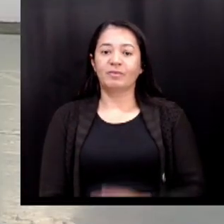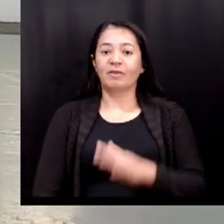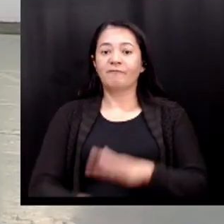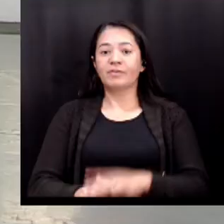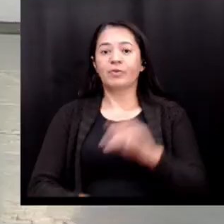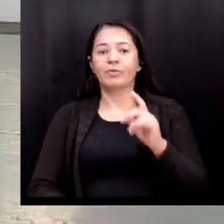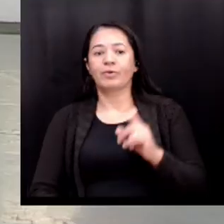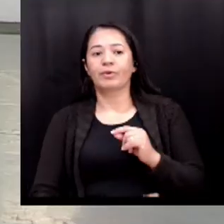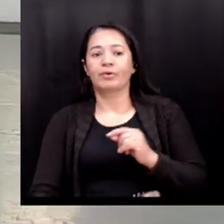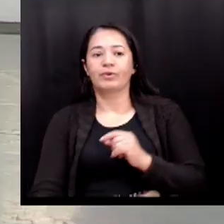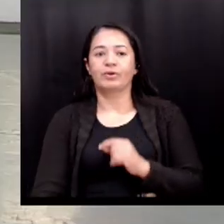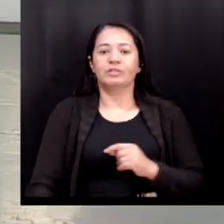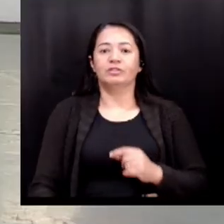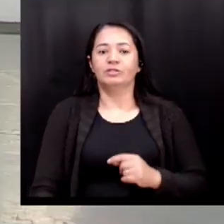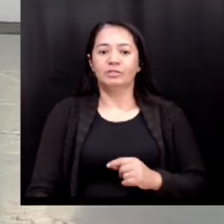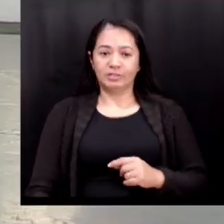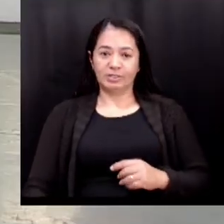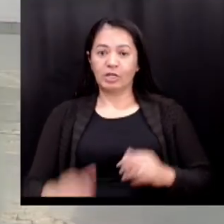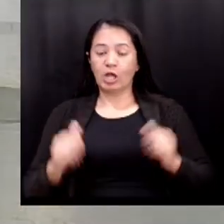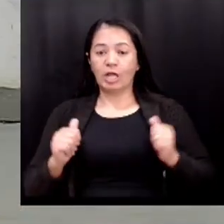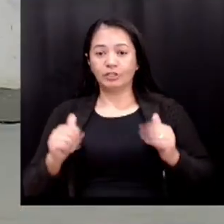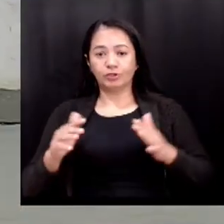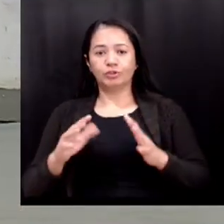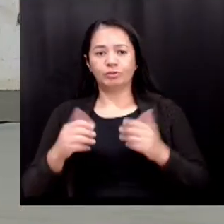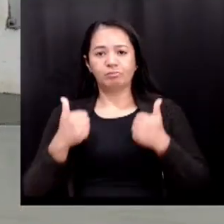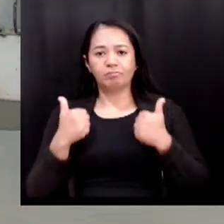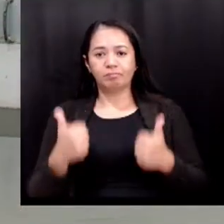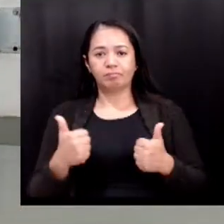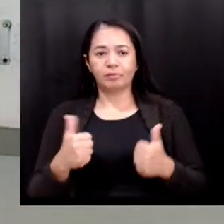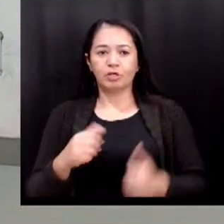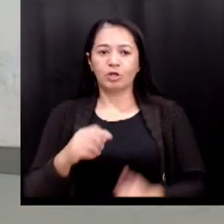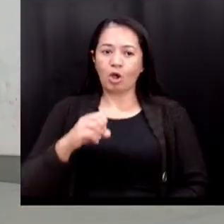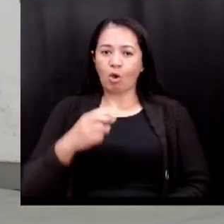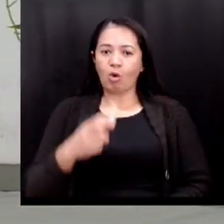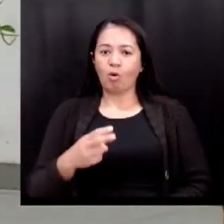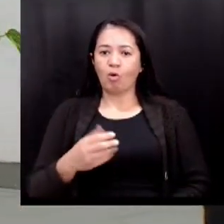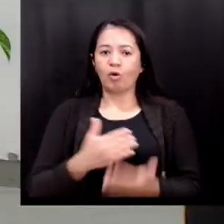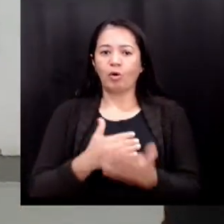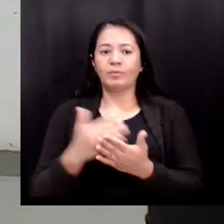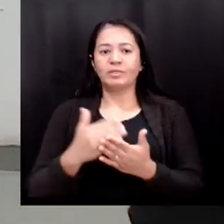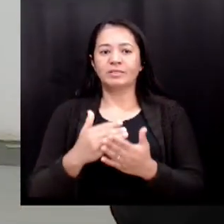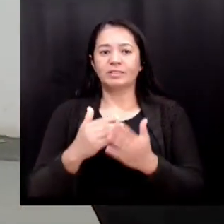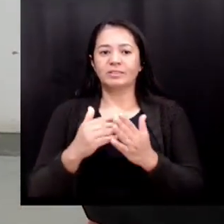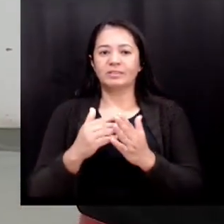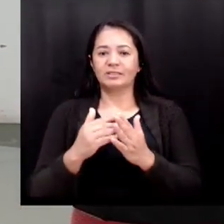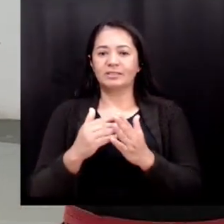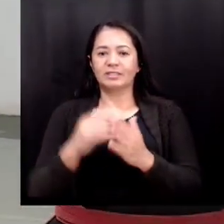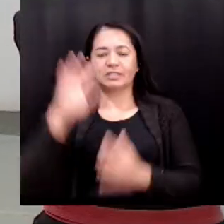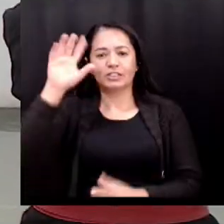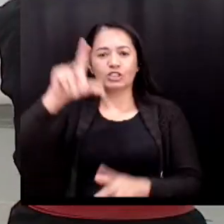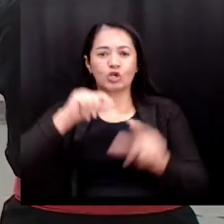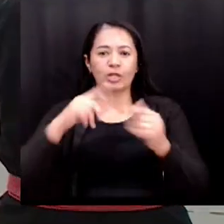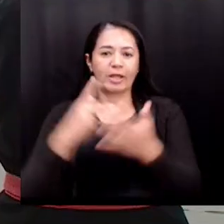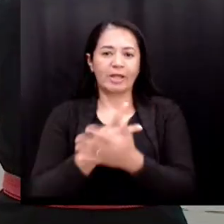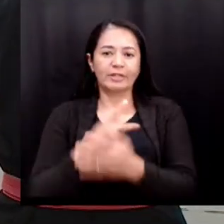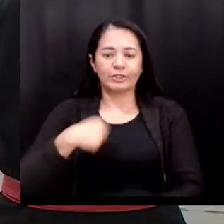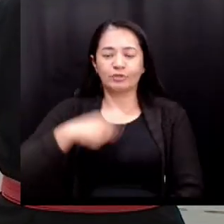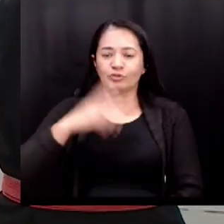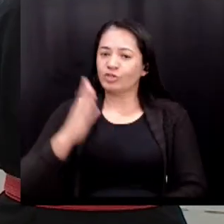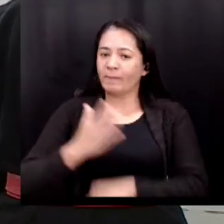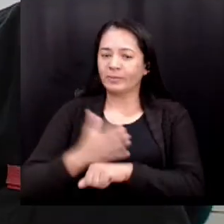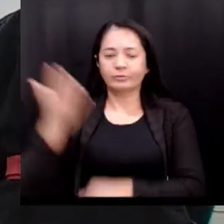tomasse boas decisões ou lidasse bem com as decisões erradas que eu tomei. Então ele é